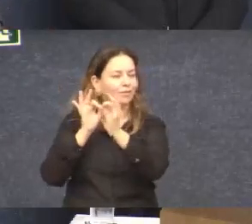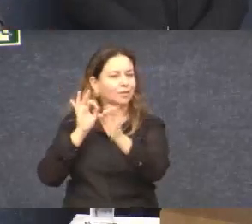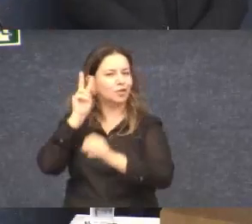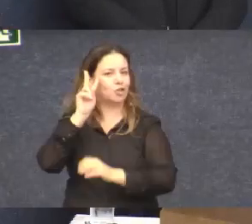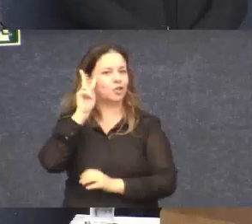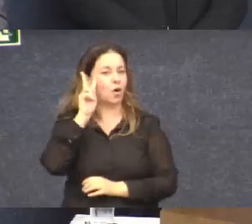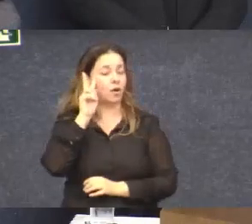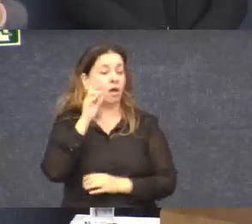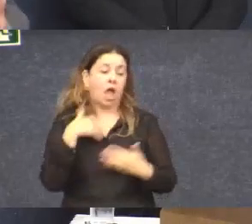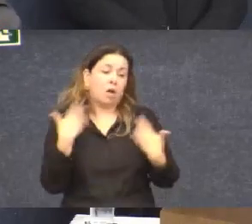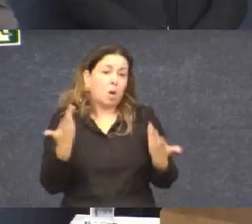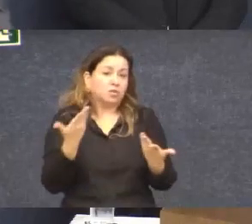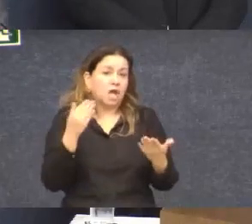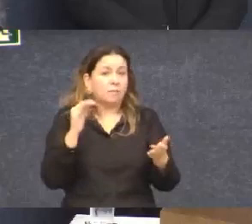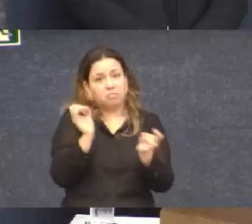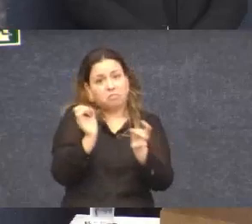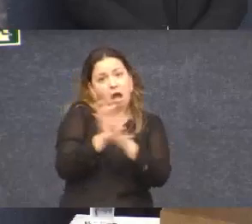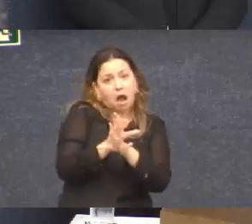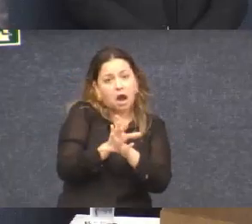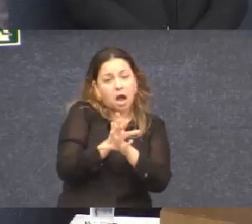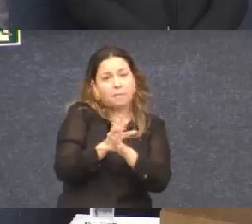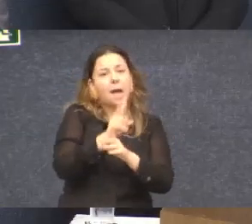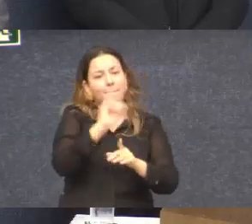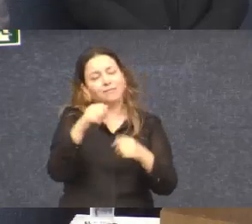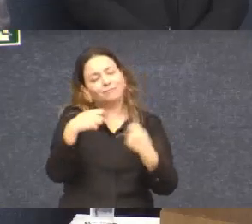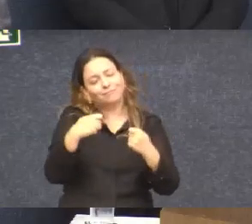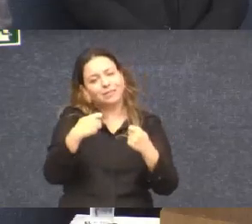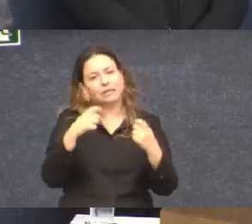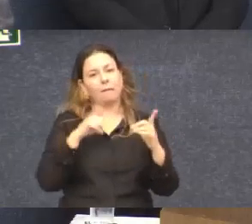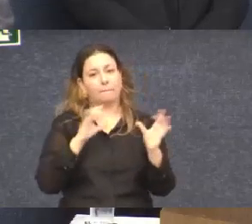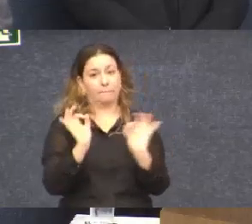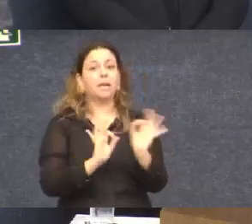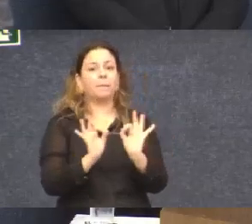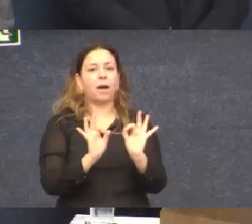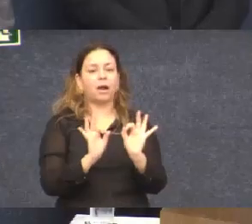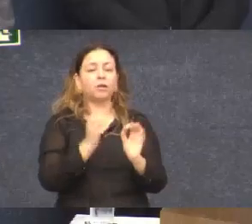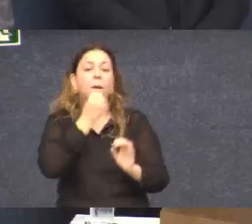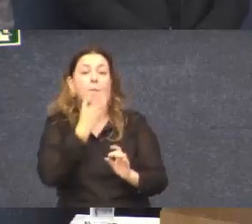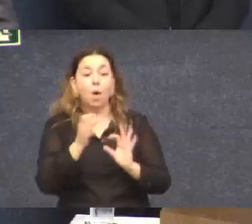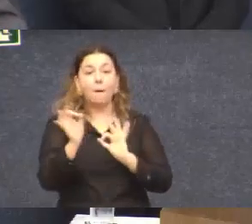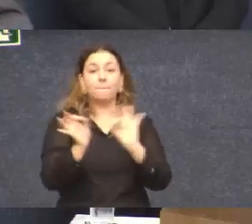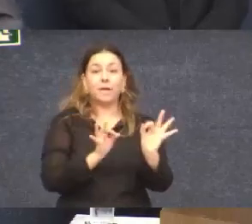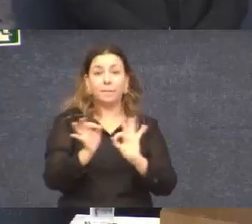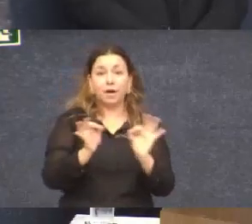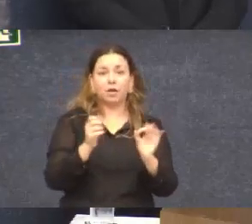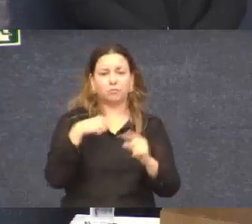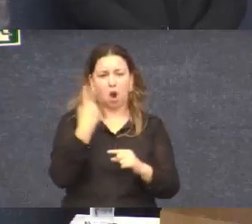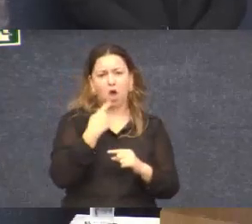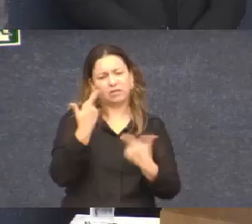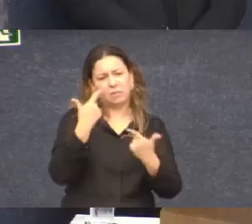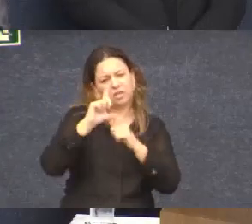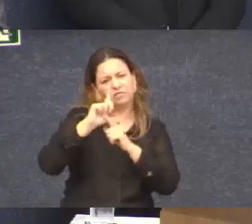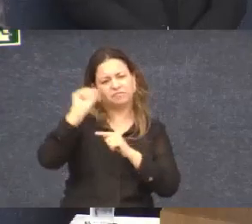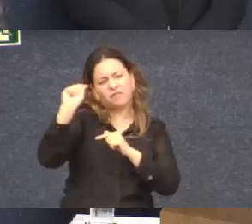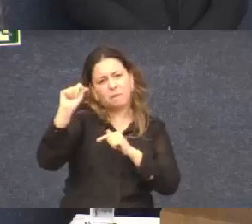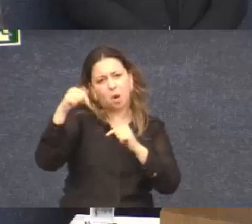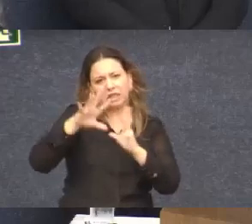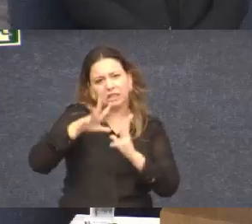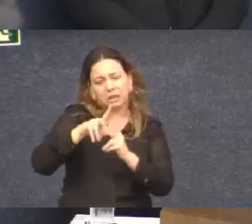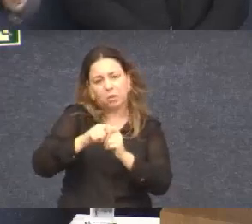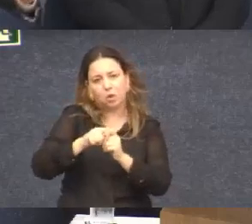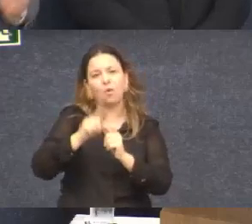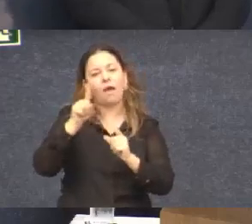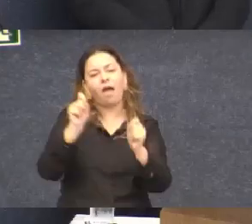estar preparados. E a melhor preparação para a nossa boa partida é fazer o bem. Então, eu desejo